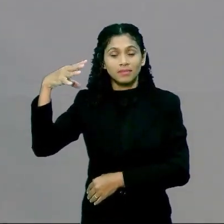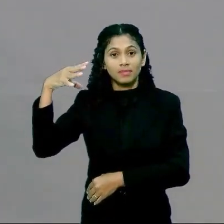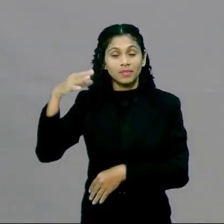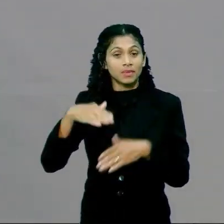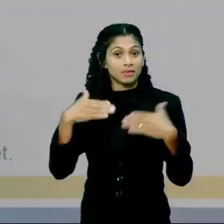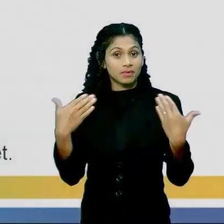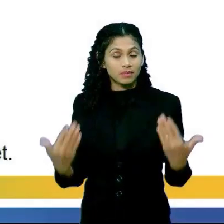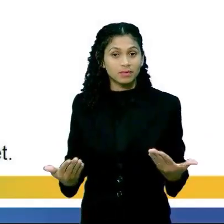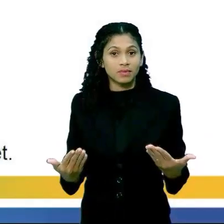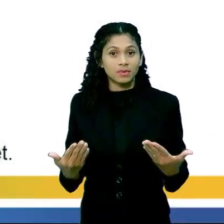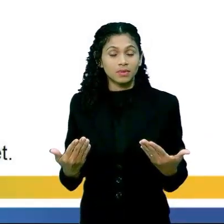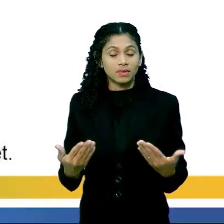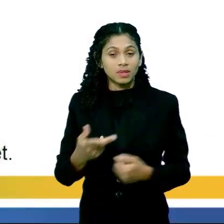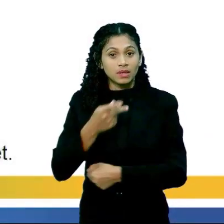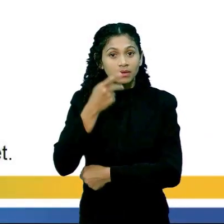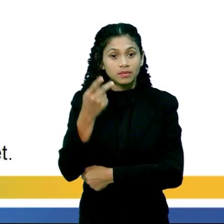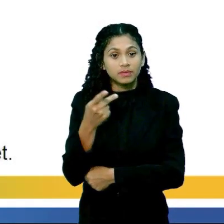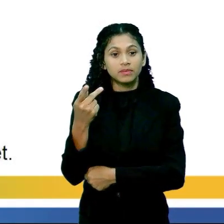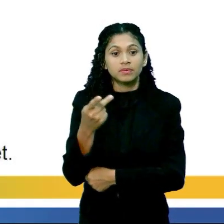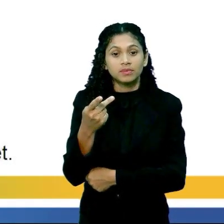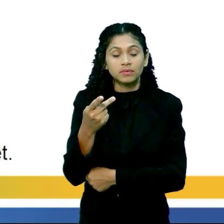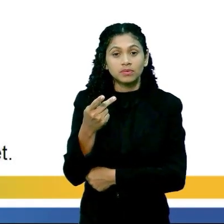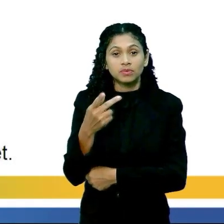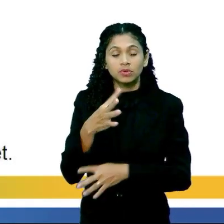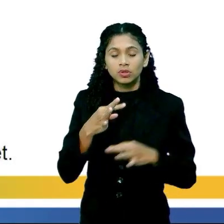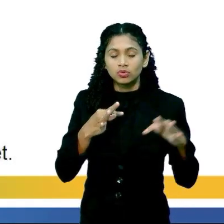Então, quando ele fala aqui, né?